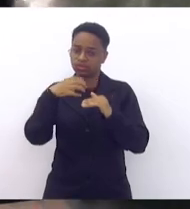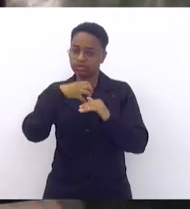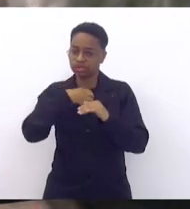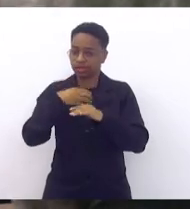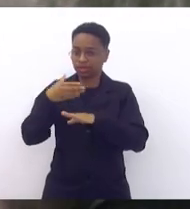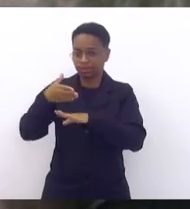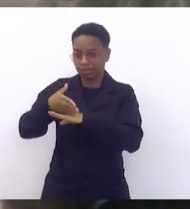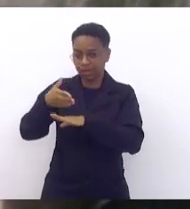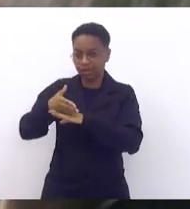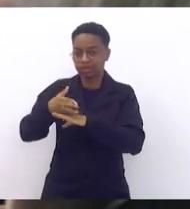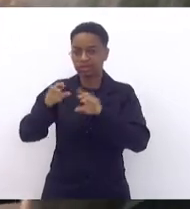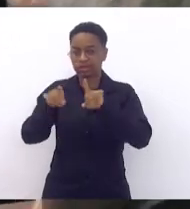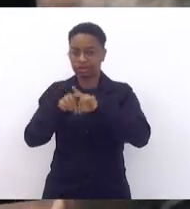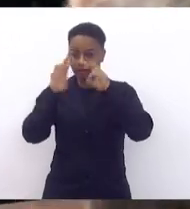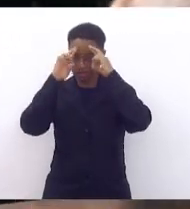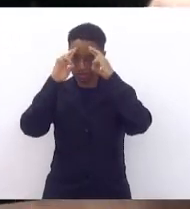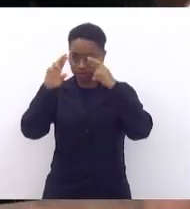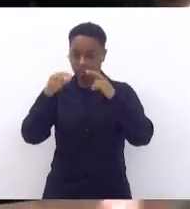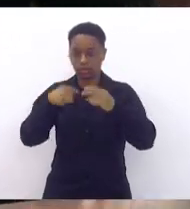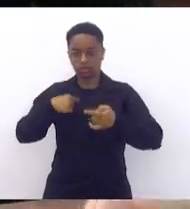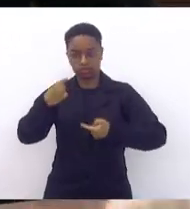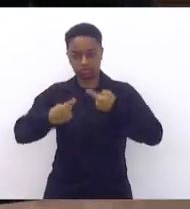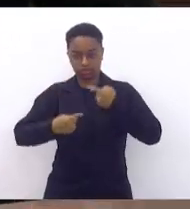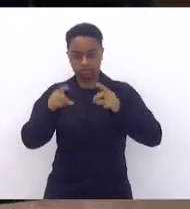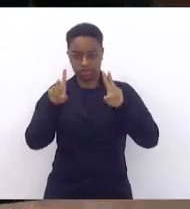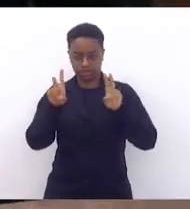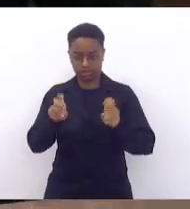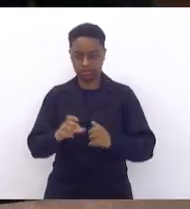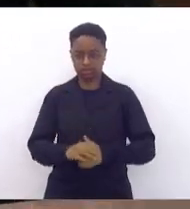participativa e respeitosa que eu tenho tratado desse tema.